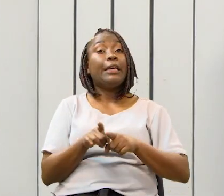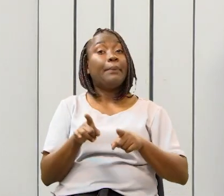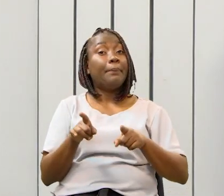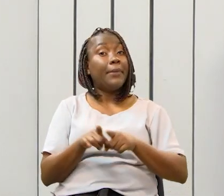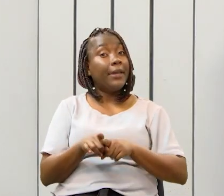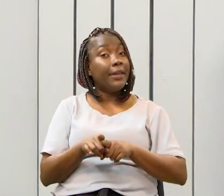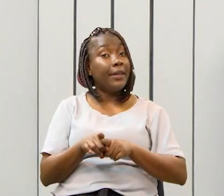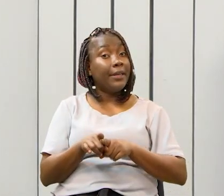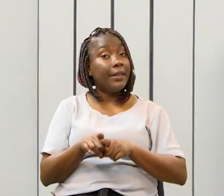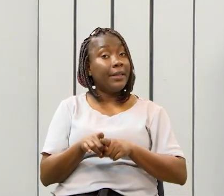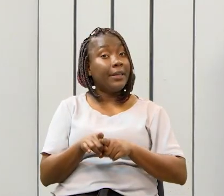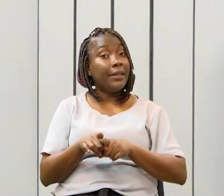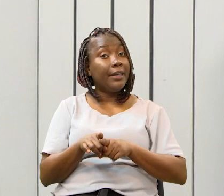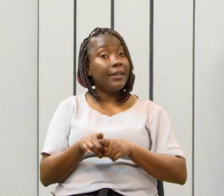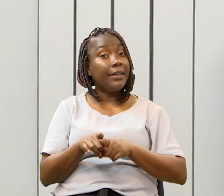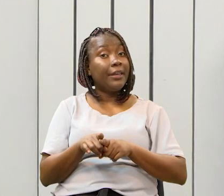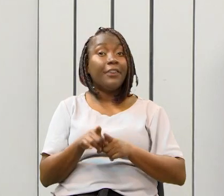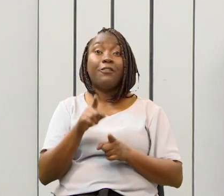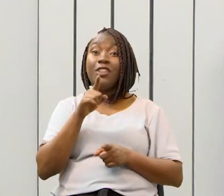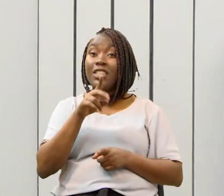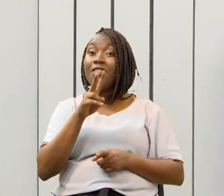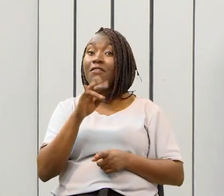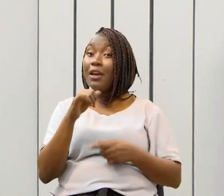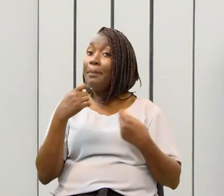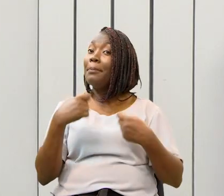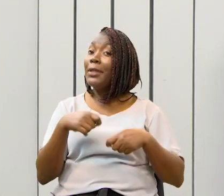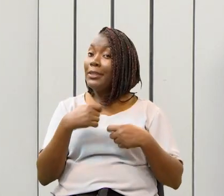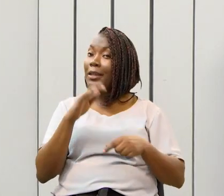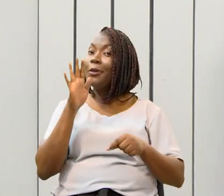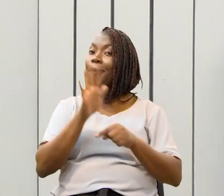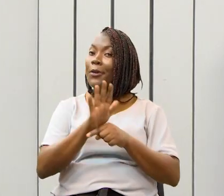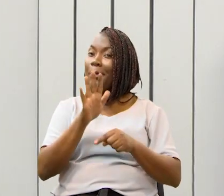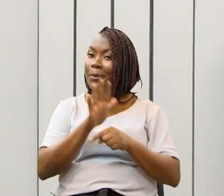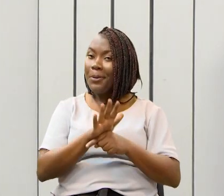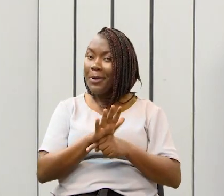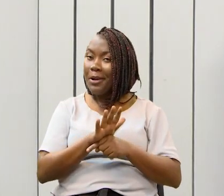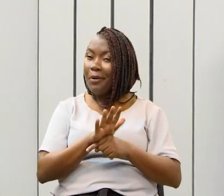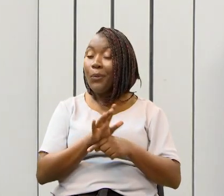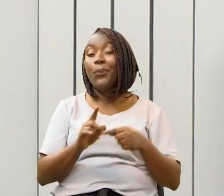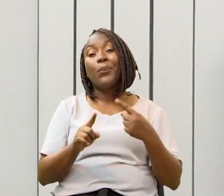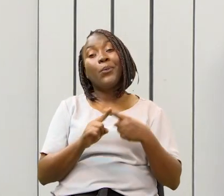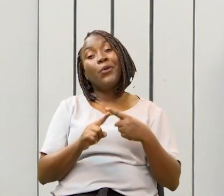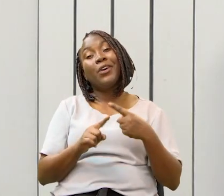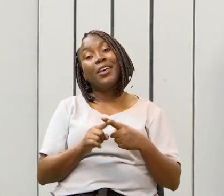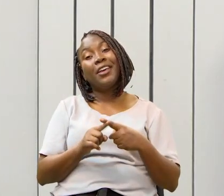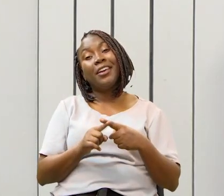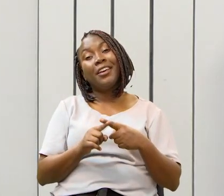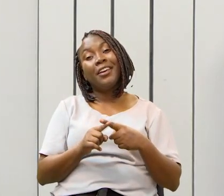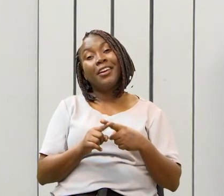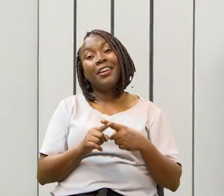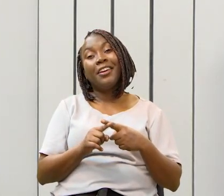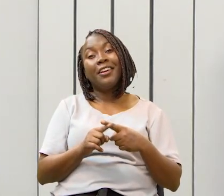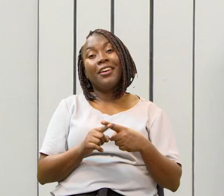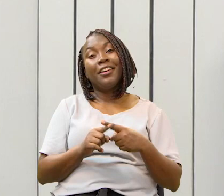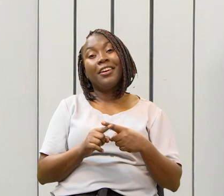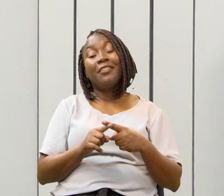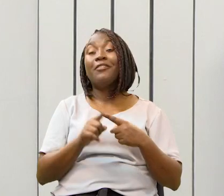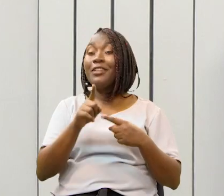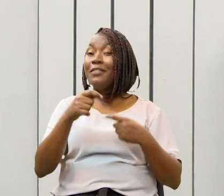E também você vai precisar colaborar, porque você vai